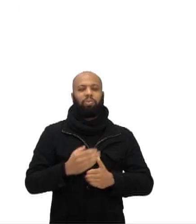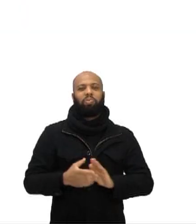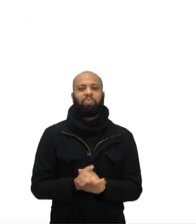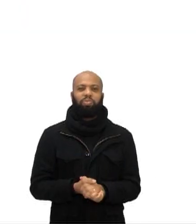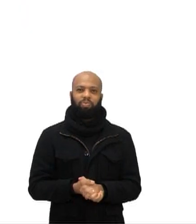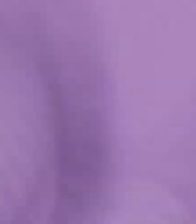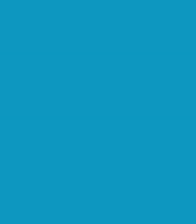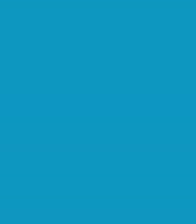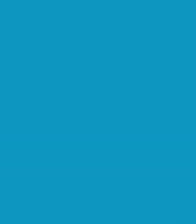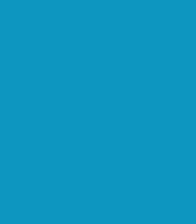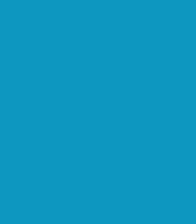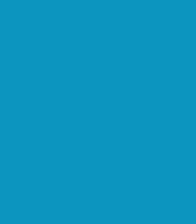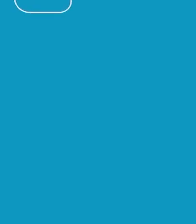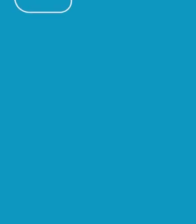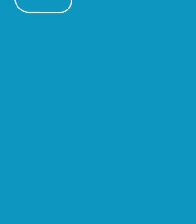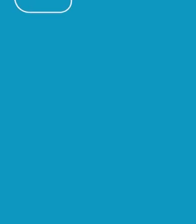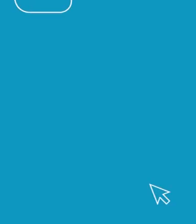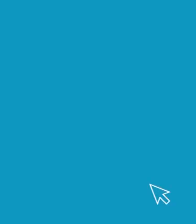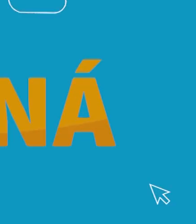volto.